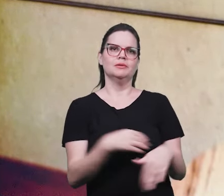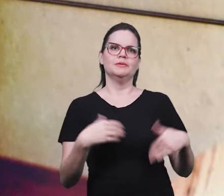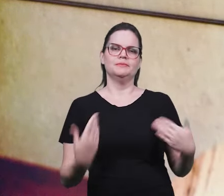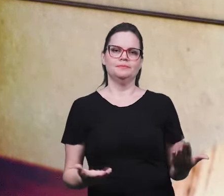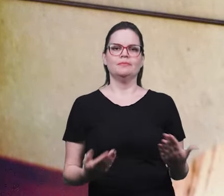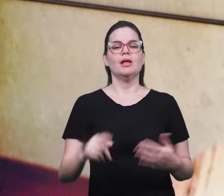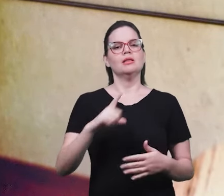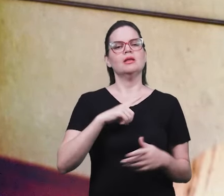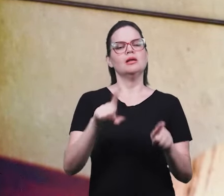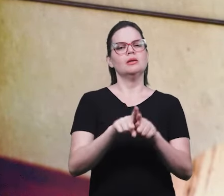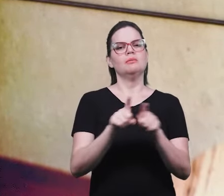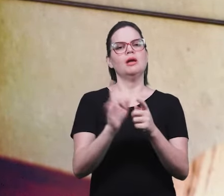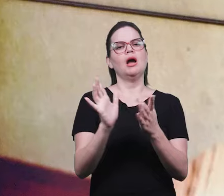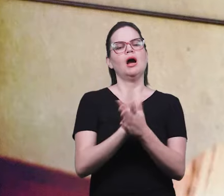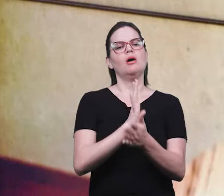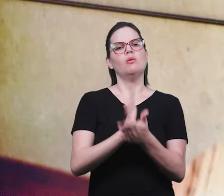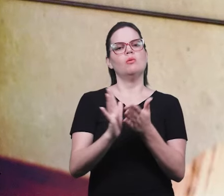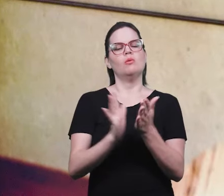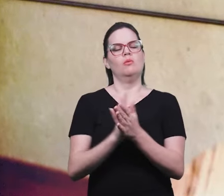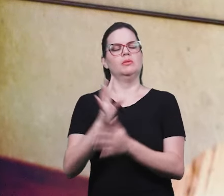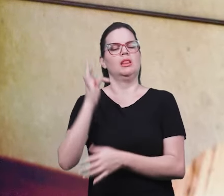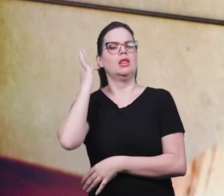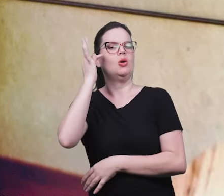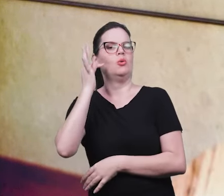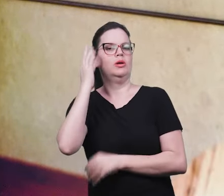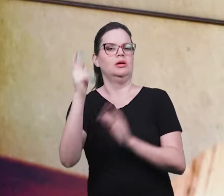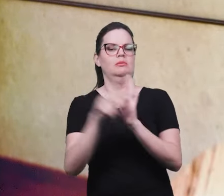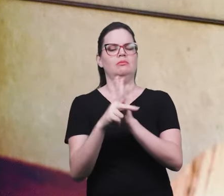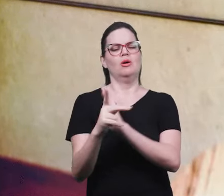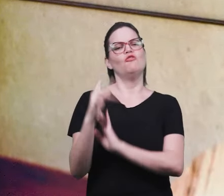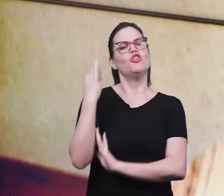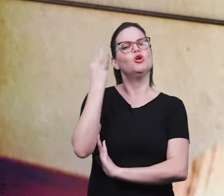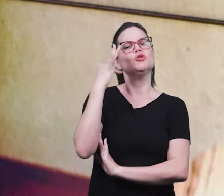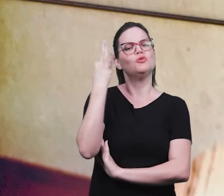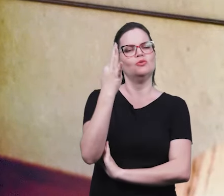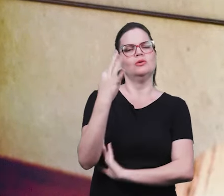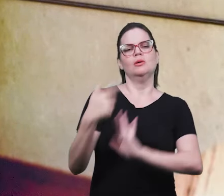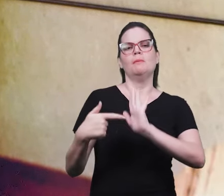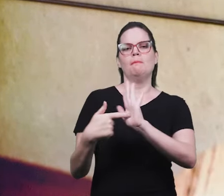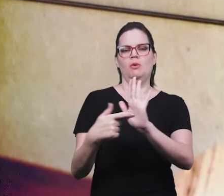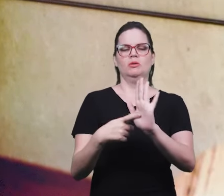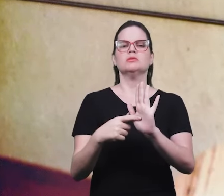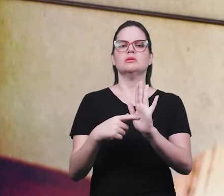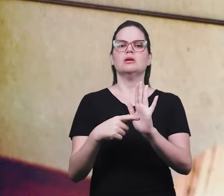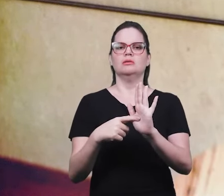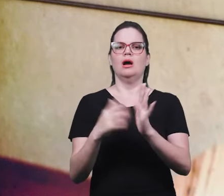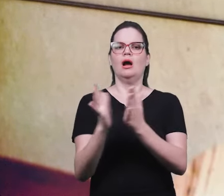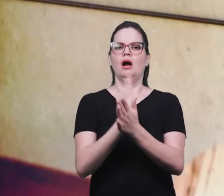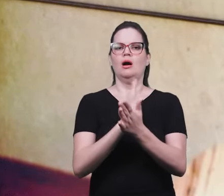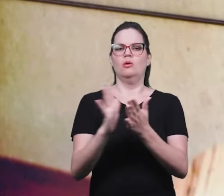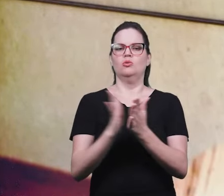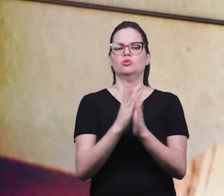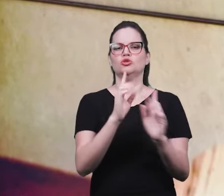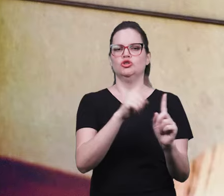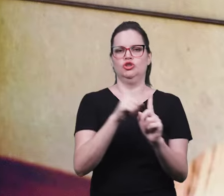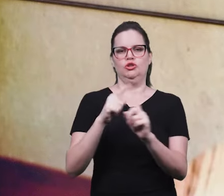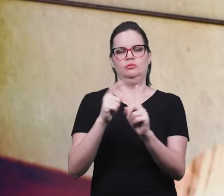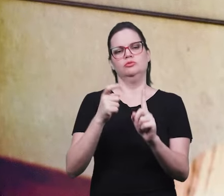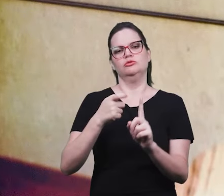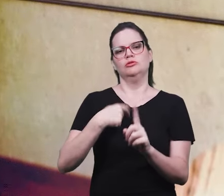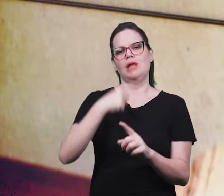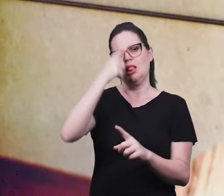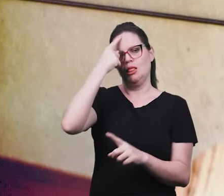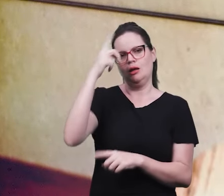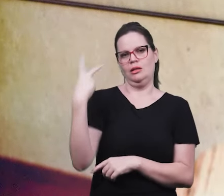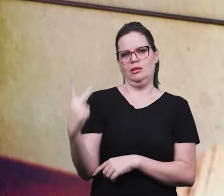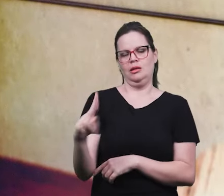até filosóficas, teológicas, podemos dizer. Você vai observar, por exemplo, o Parmênides, ele tinha um pensamento que tudo que é,